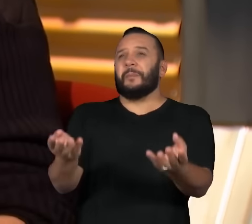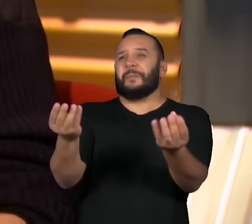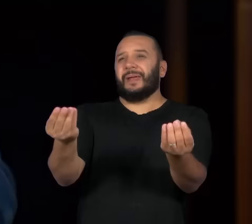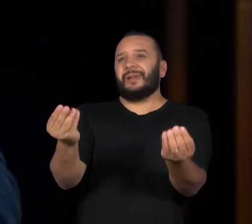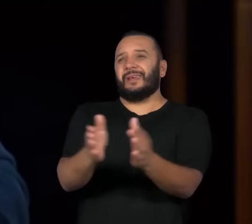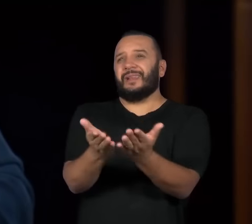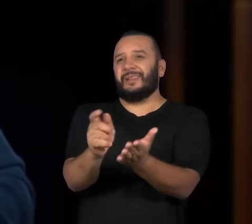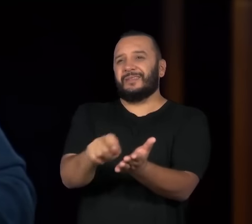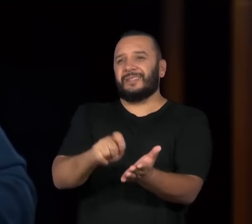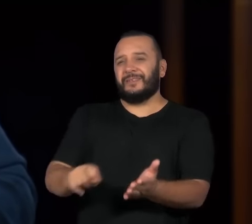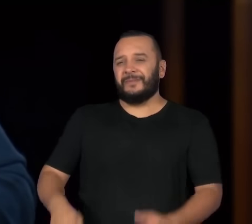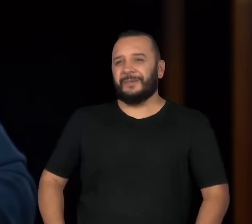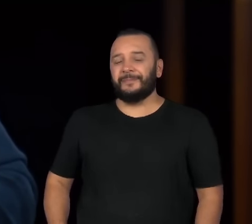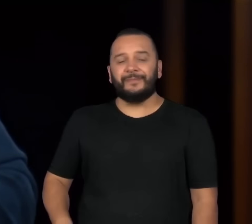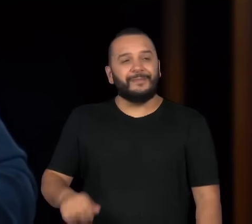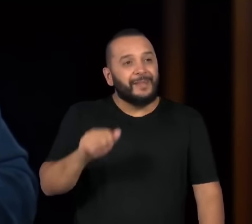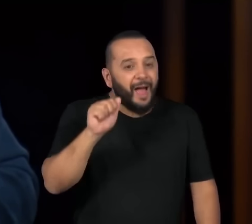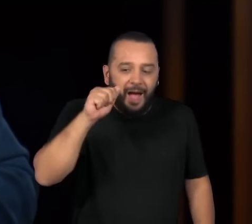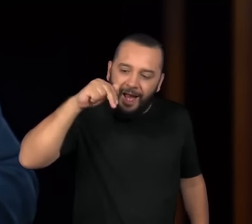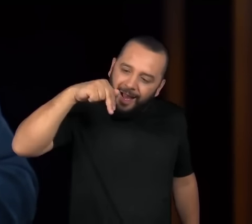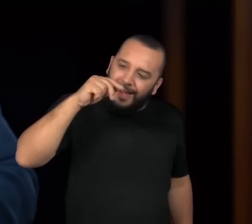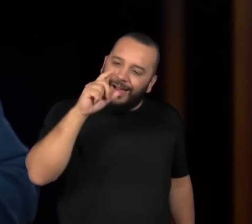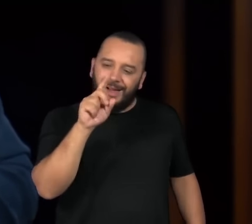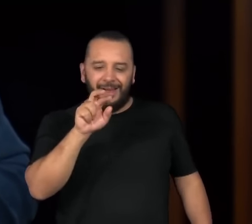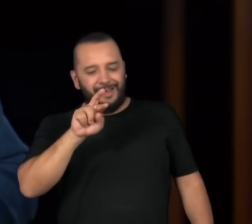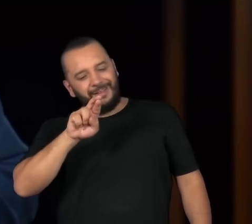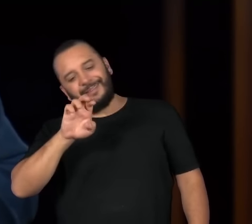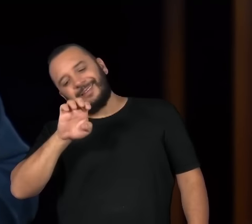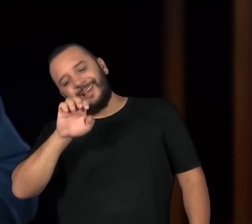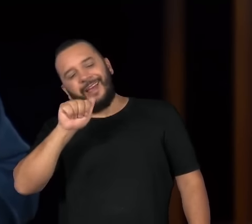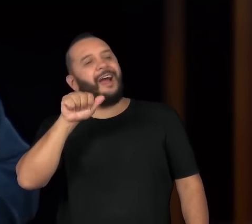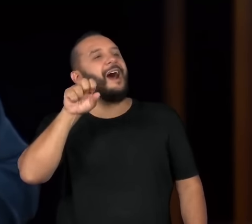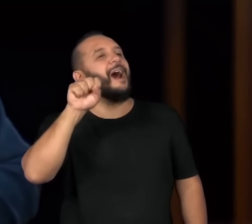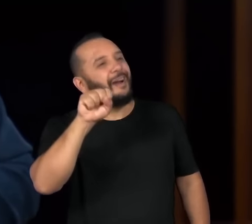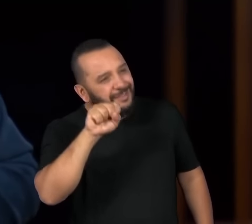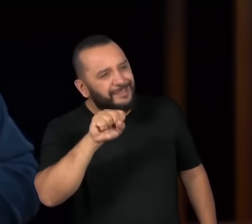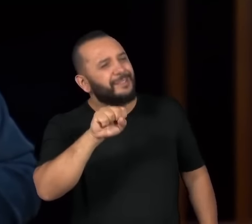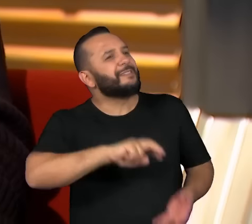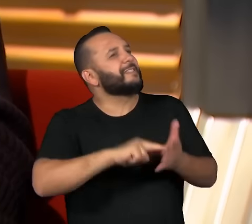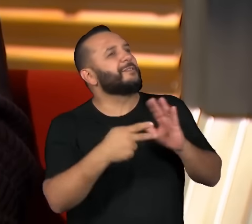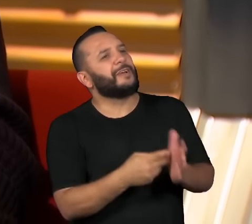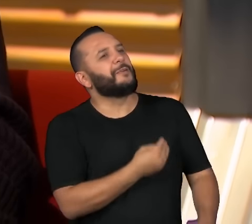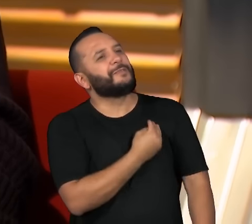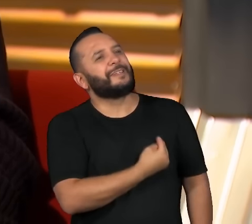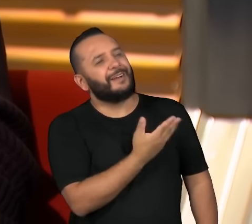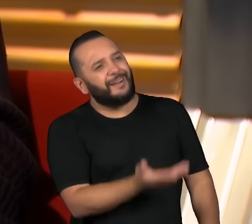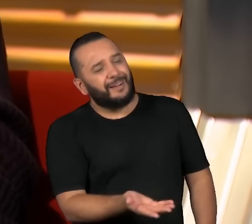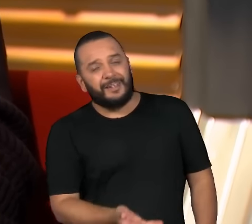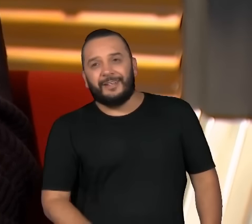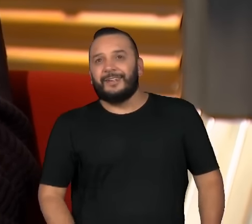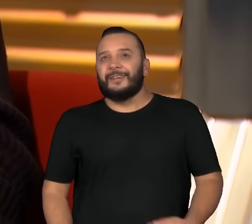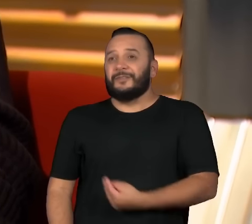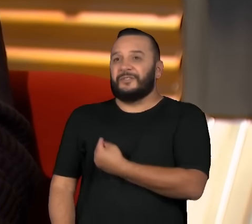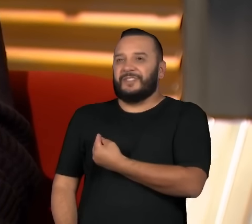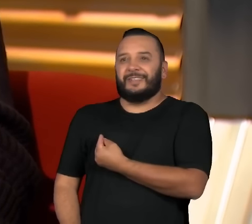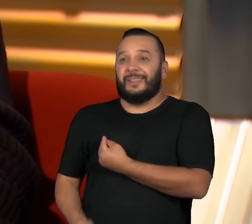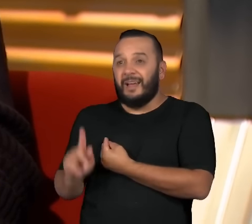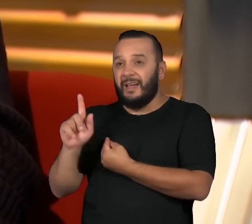isso? Andrés Rudolf Kisser, o que é a vida? A vida é o